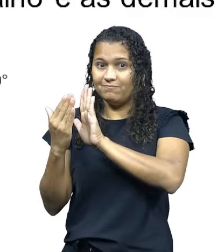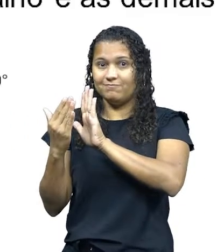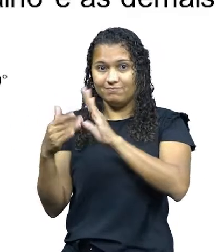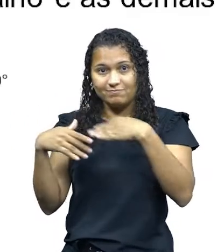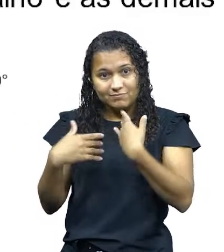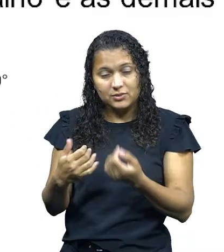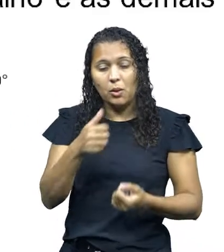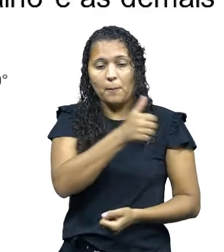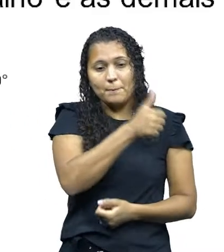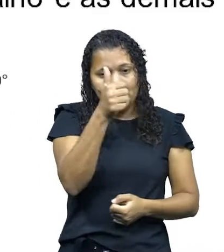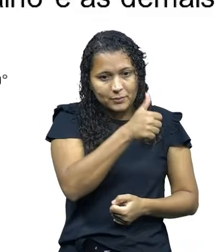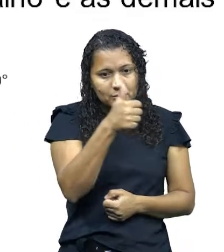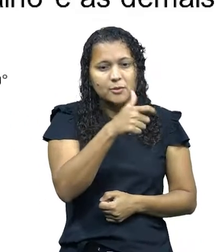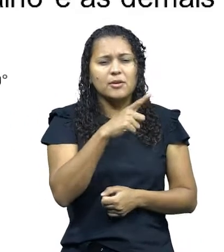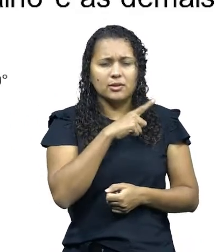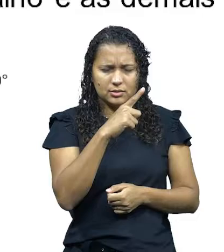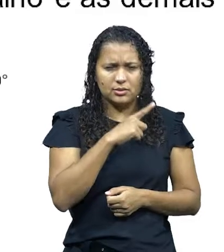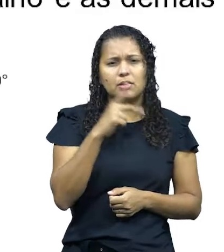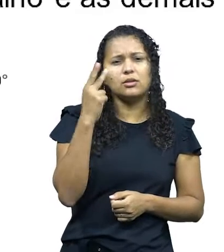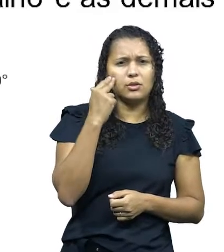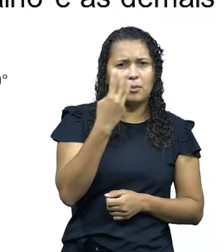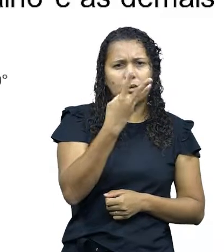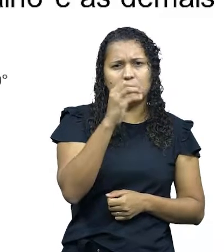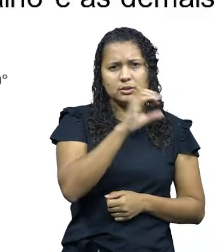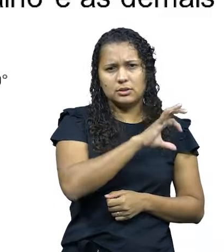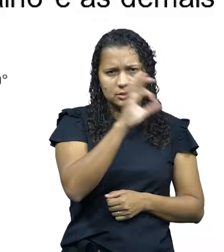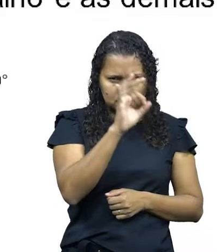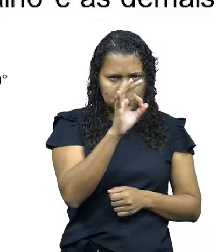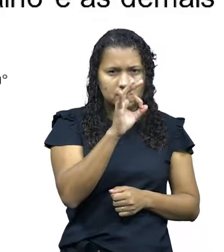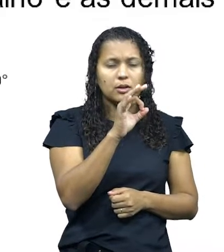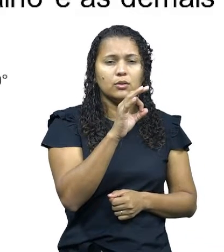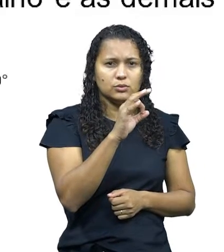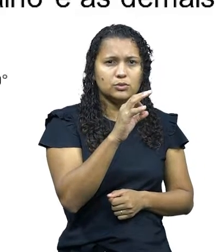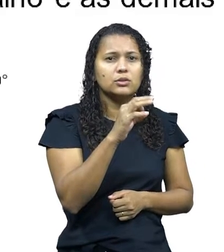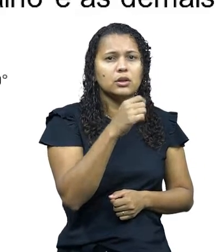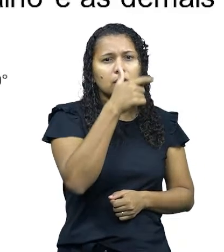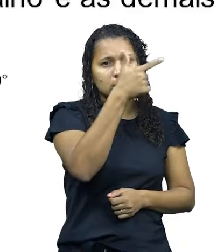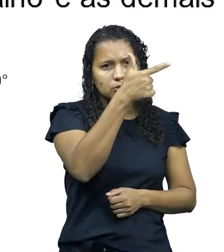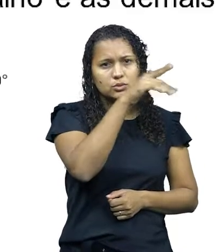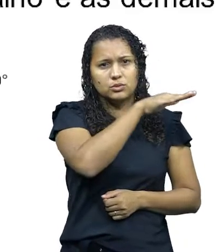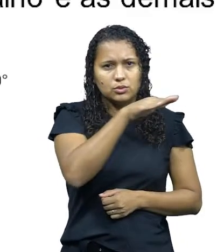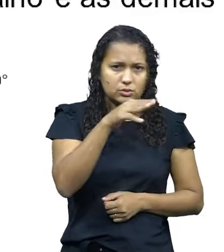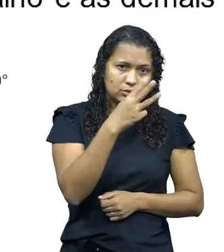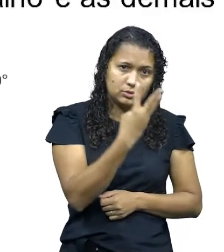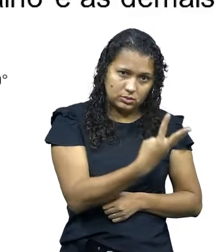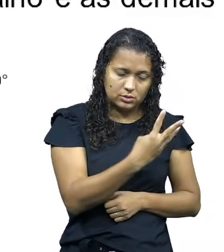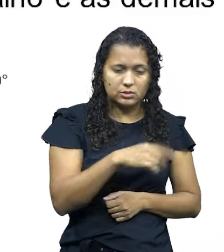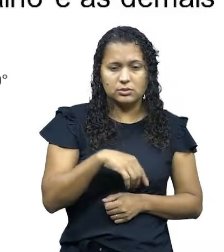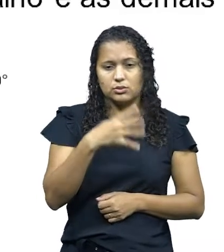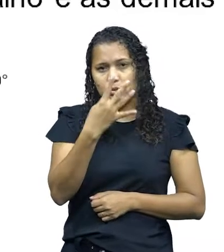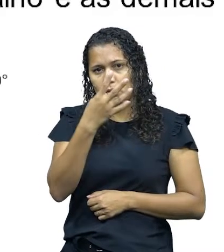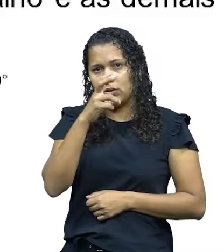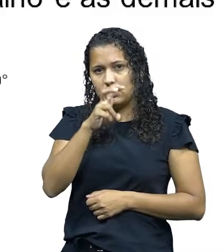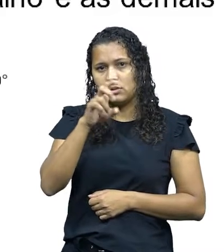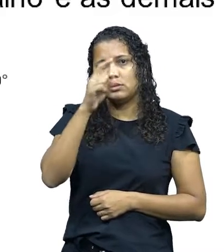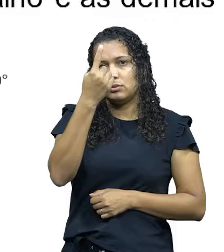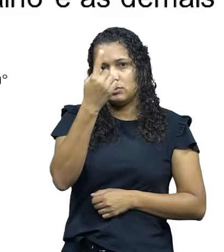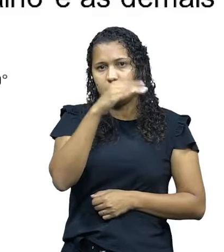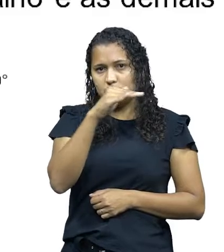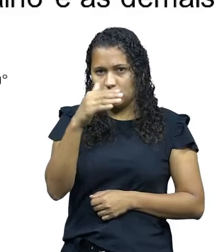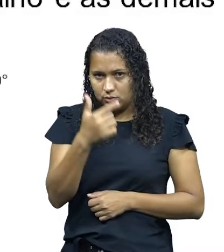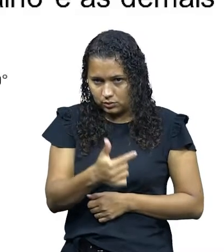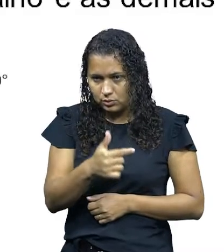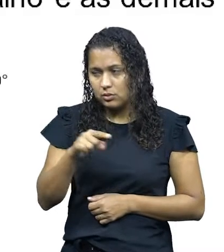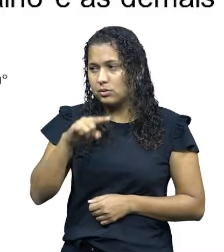a primeira, nós temos ela em 30 graus, que é 2/3 da frontal, 45 graus, que é metade da